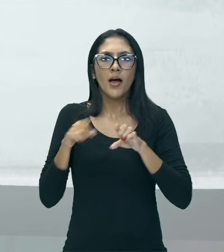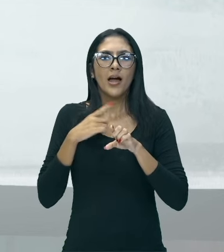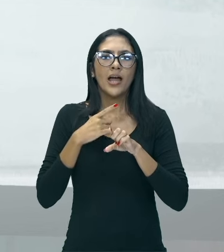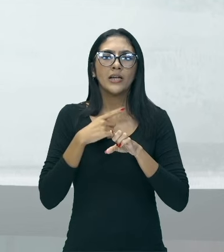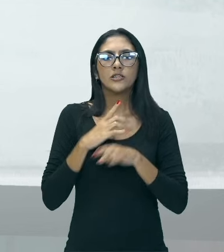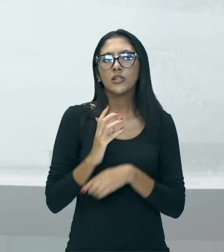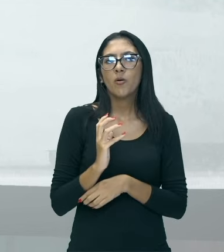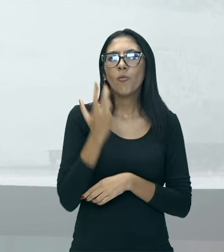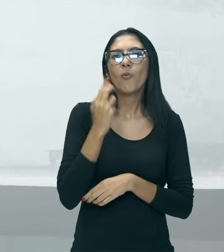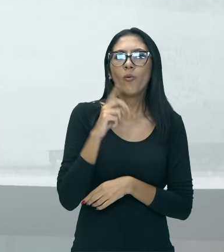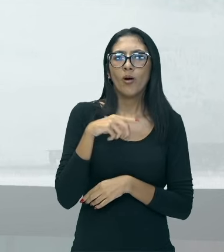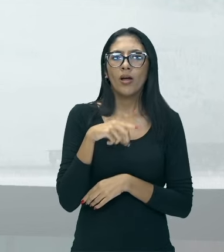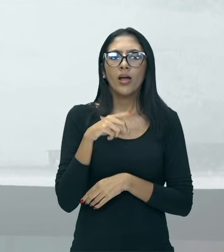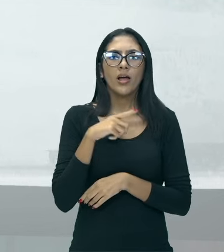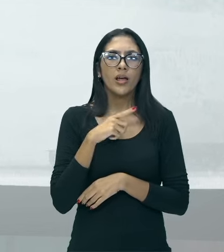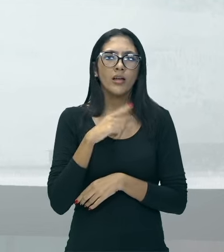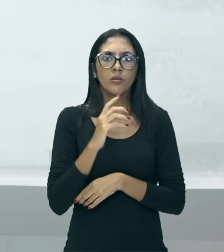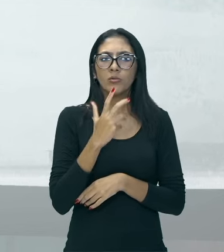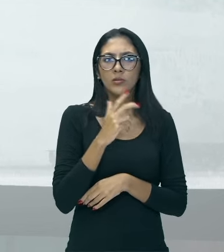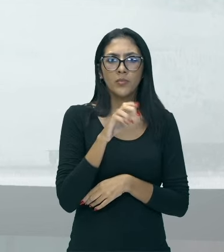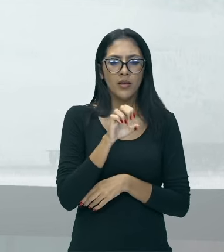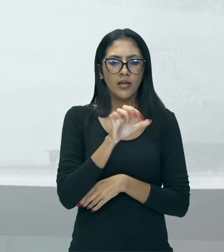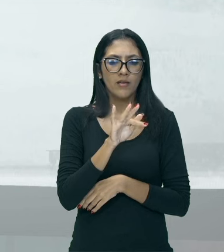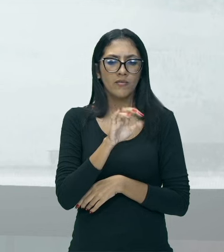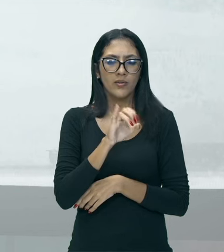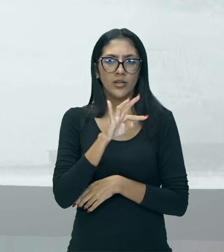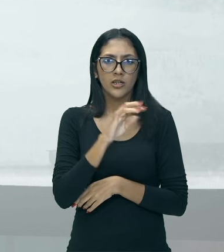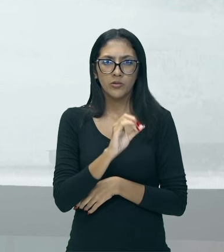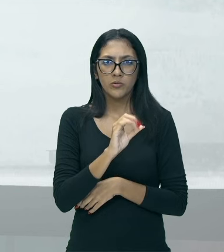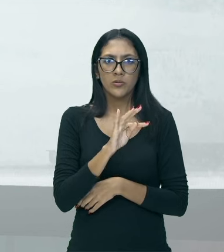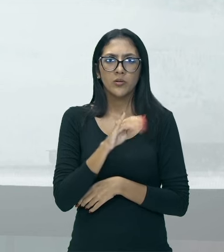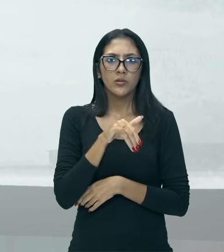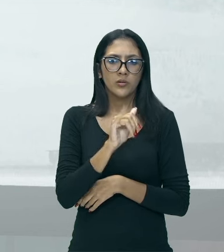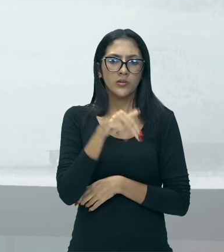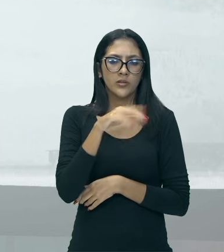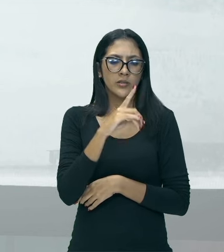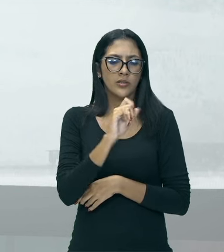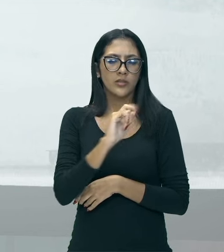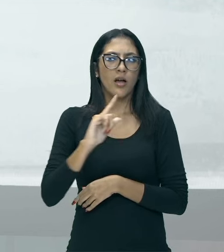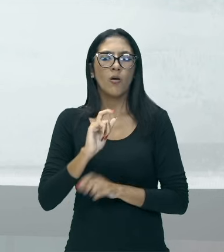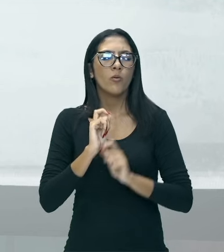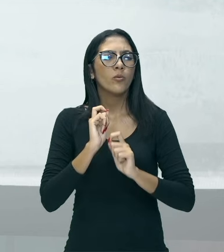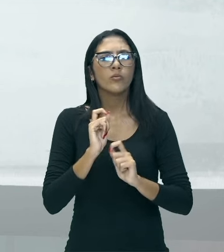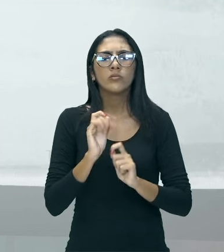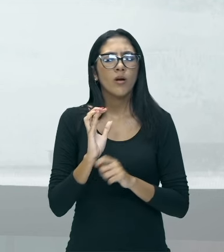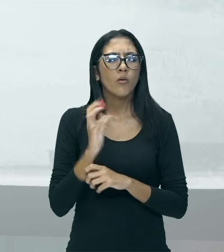Tyndall, explicando em outras palavras, é quando a luz